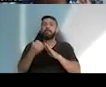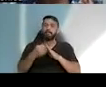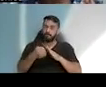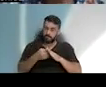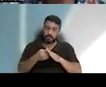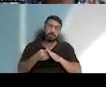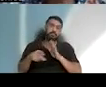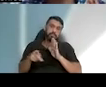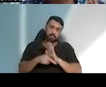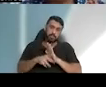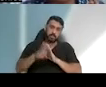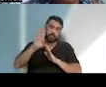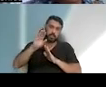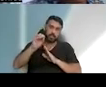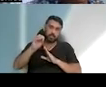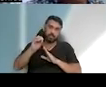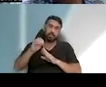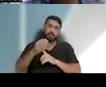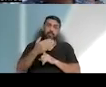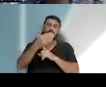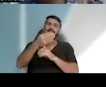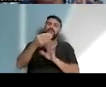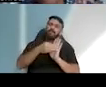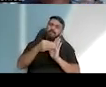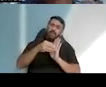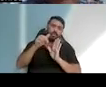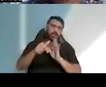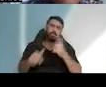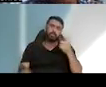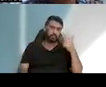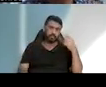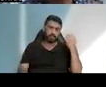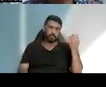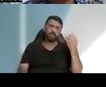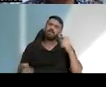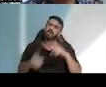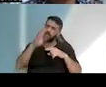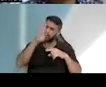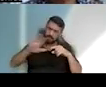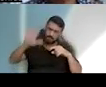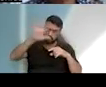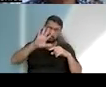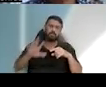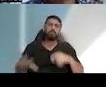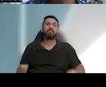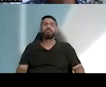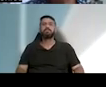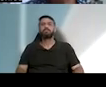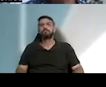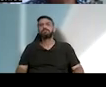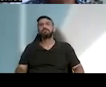falta aqui no Rio de Janeiro, como eu falei, ou no Brasil inteiro. A gente precisa muito